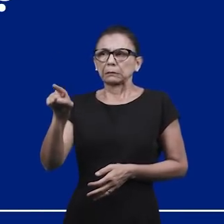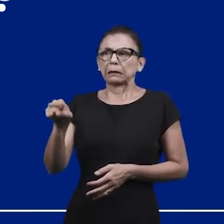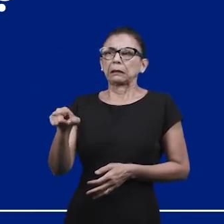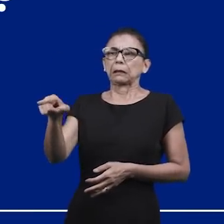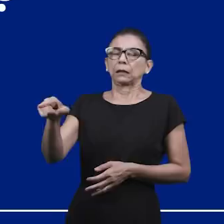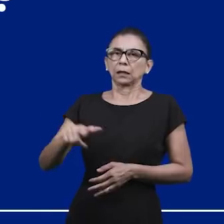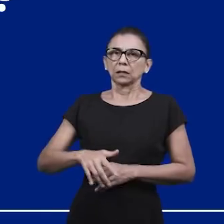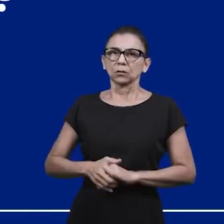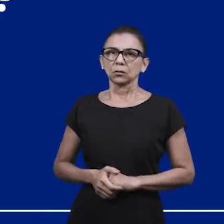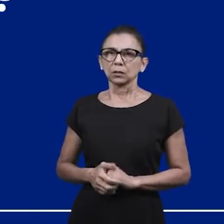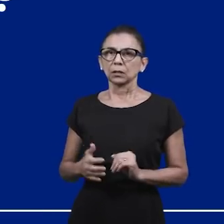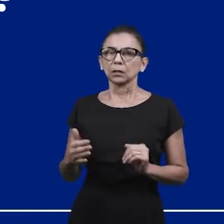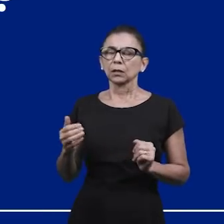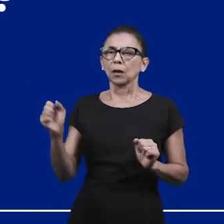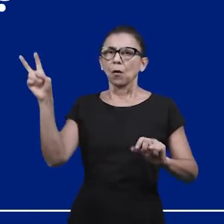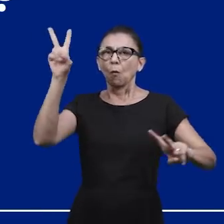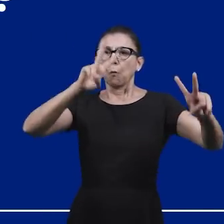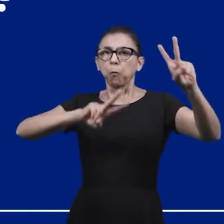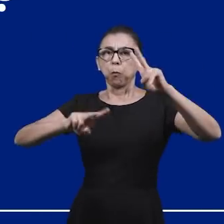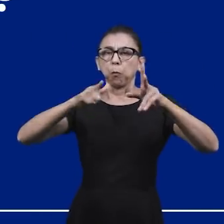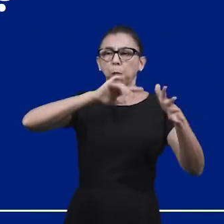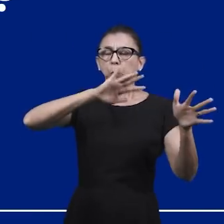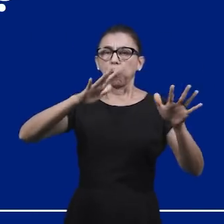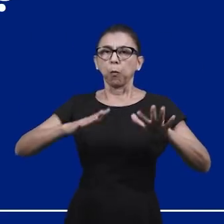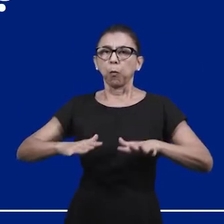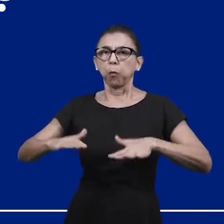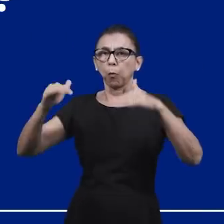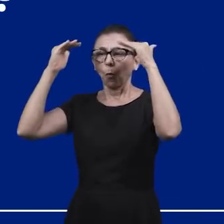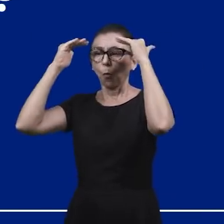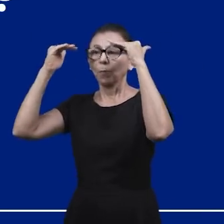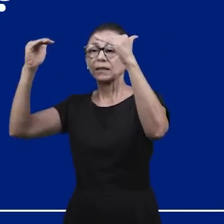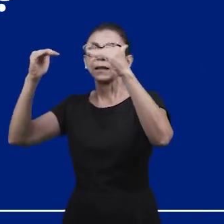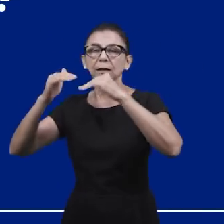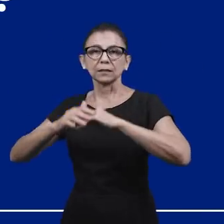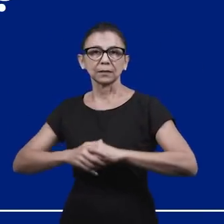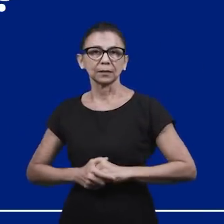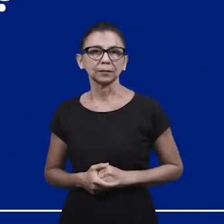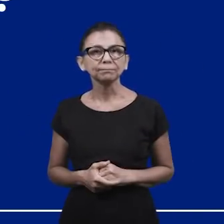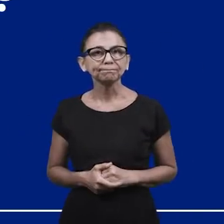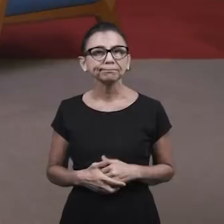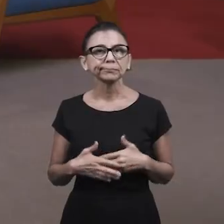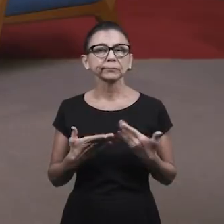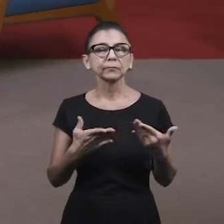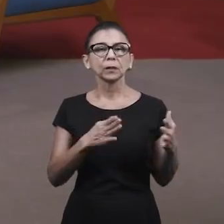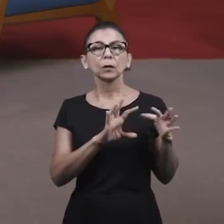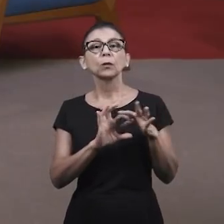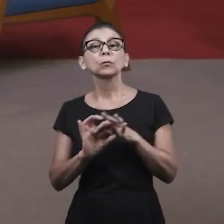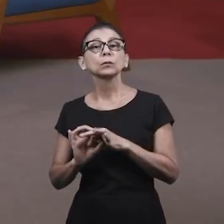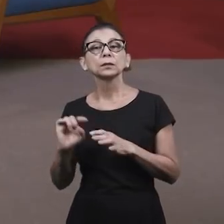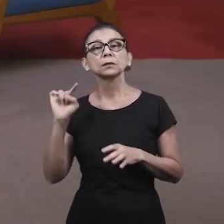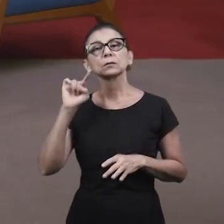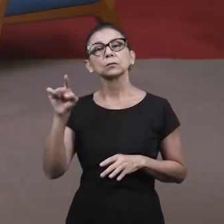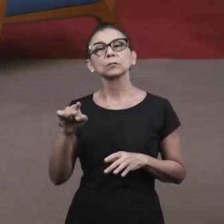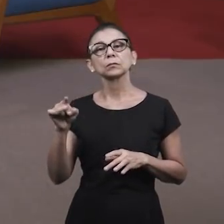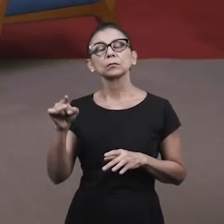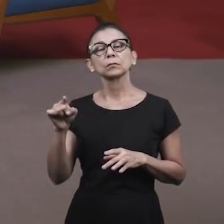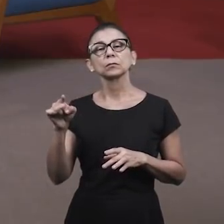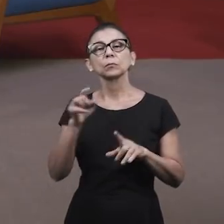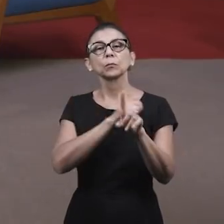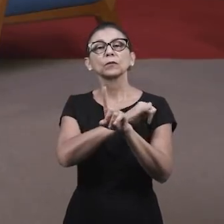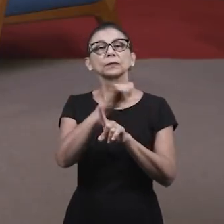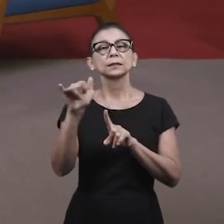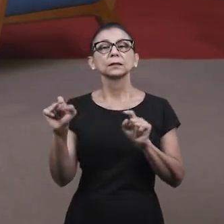né, da revelação do mistério, e que o Senhor Jesus ele várias vezes revelou aos seus discípulos